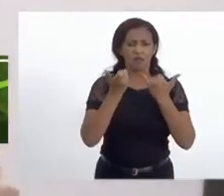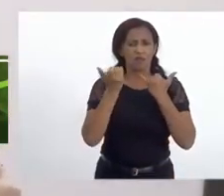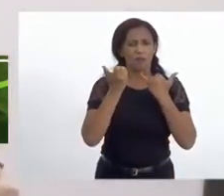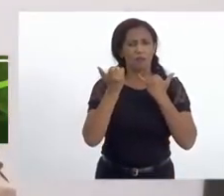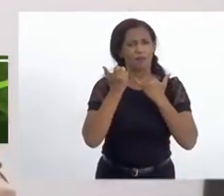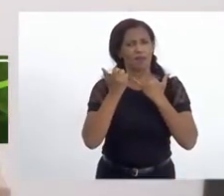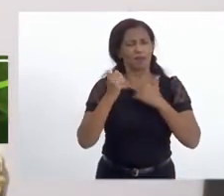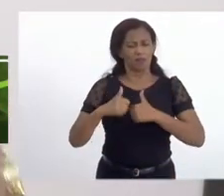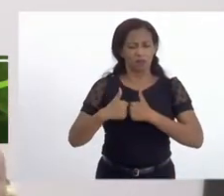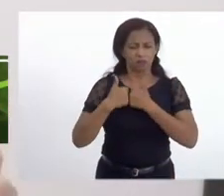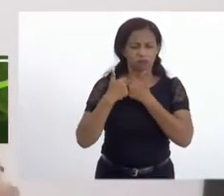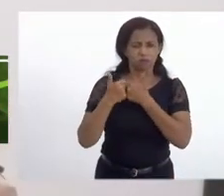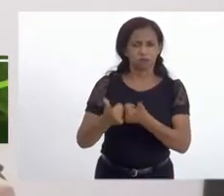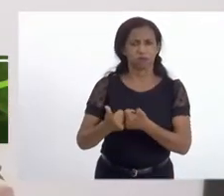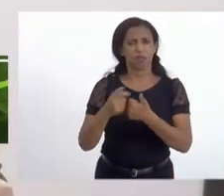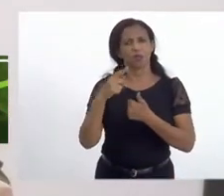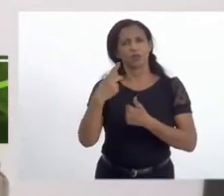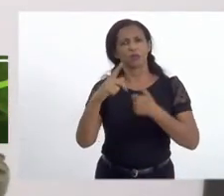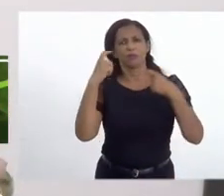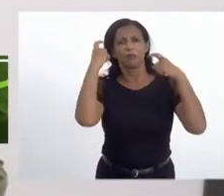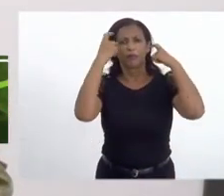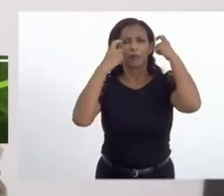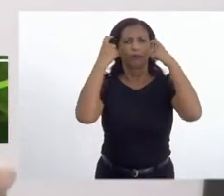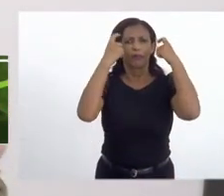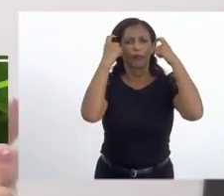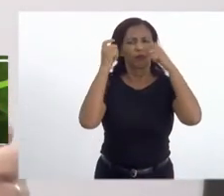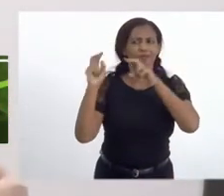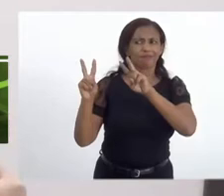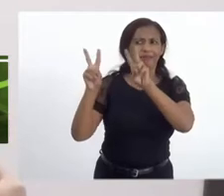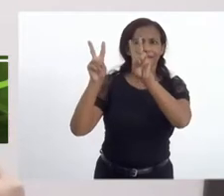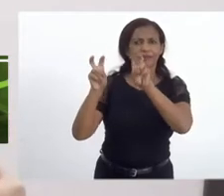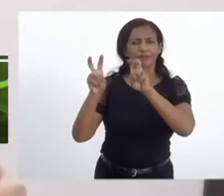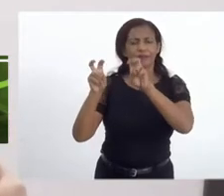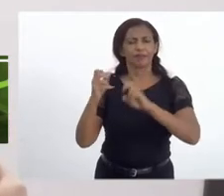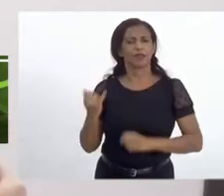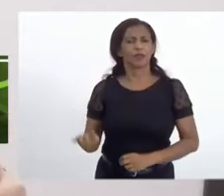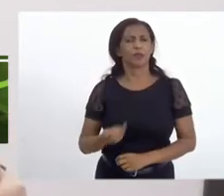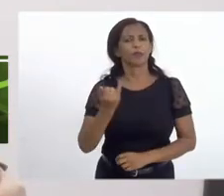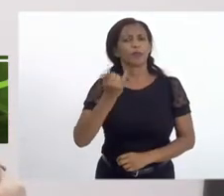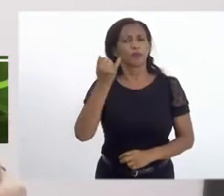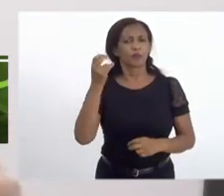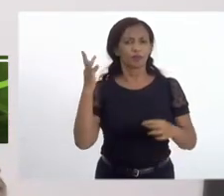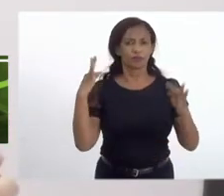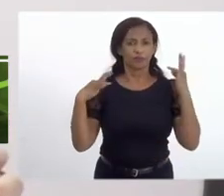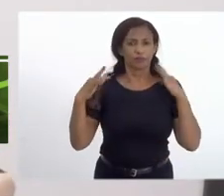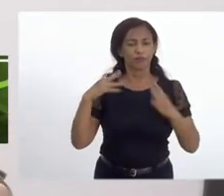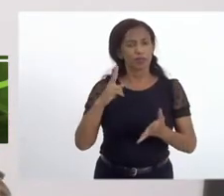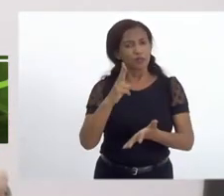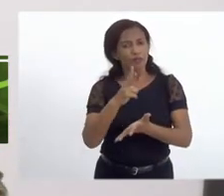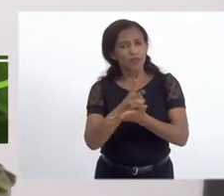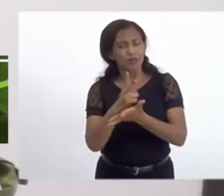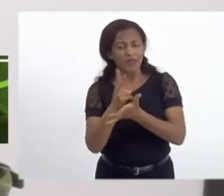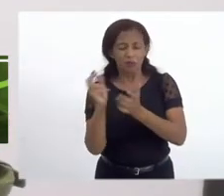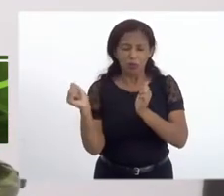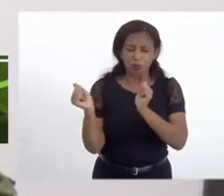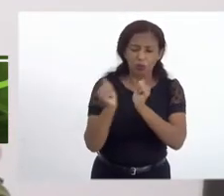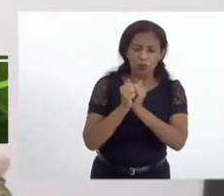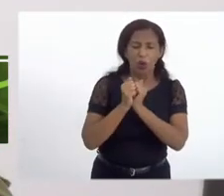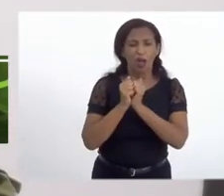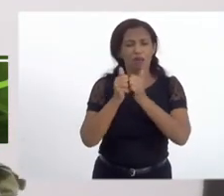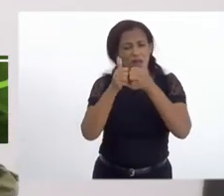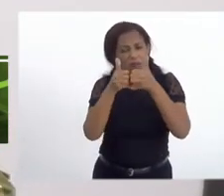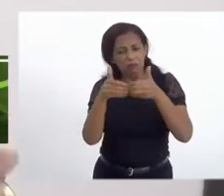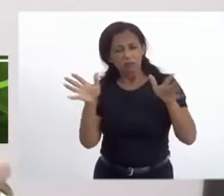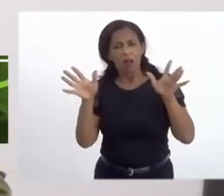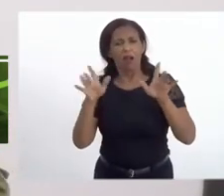no quesito da sua preocupação quanto a esse tema tão importante que é o turismo. E você sempre está sempre